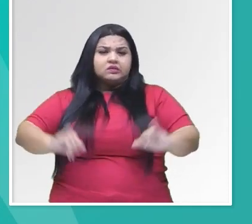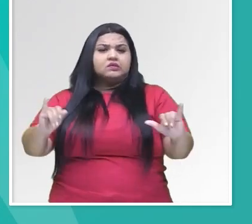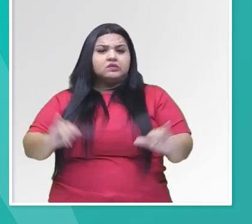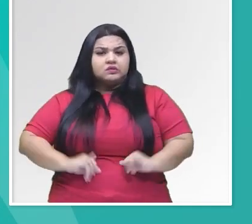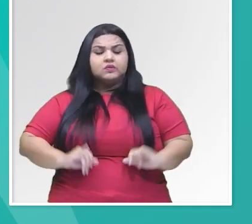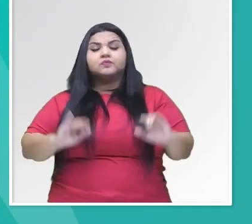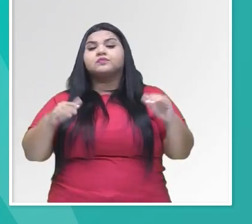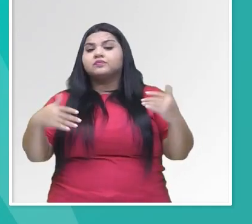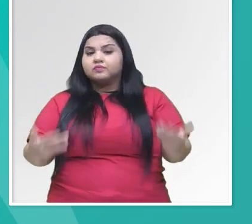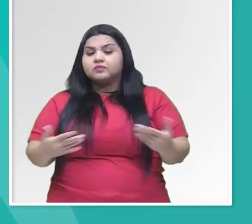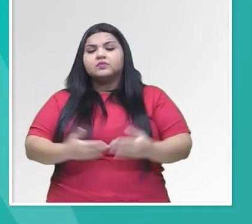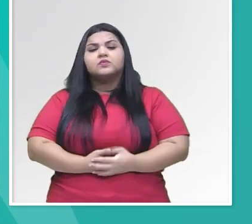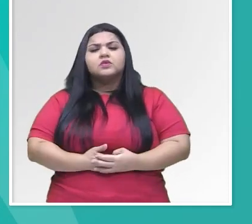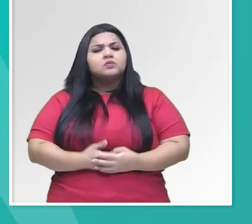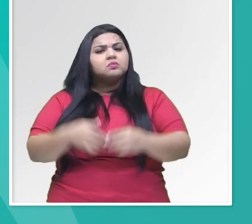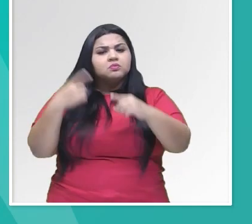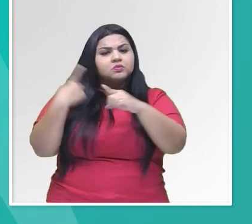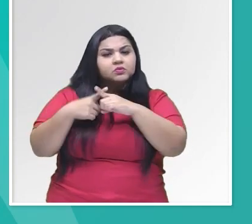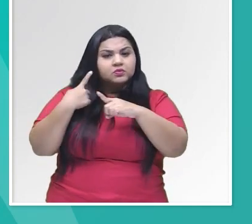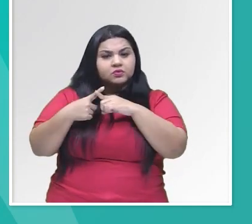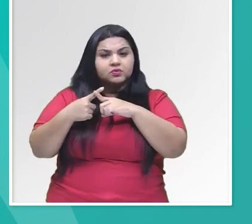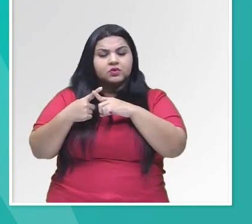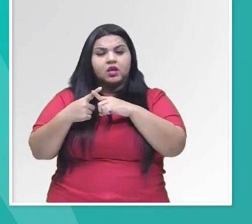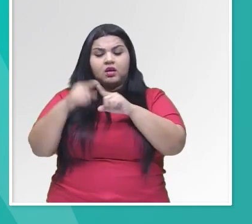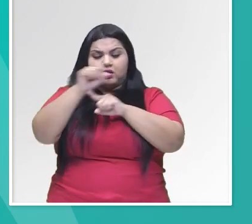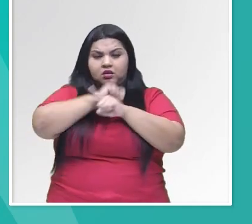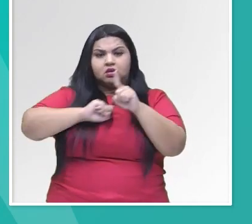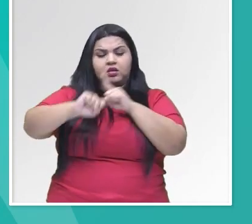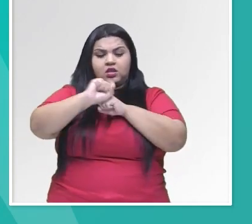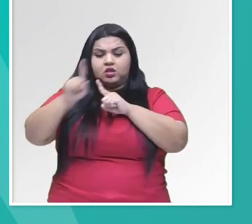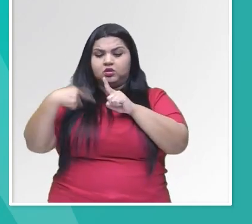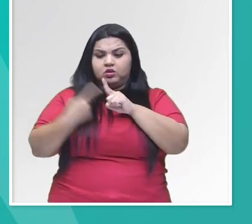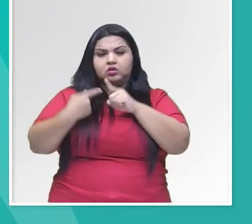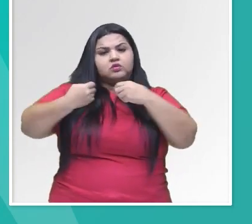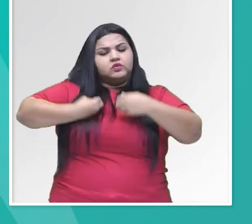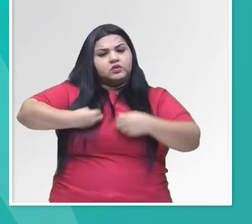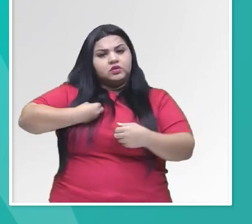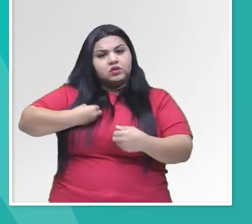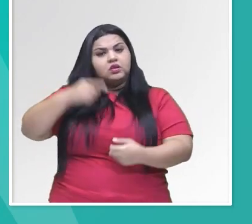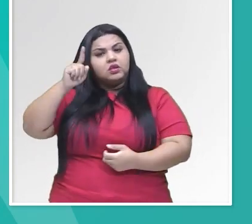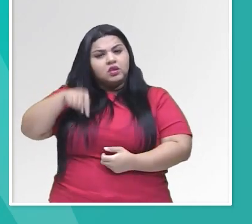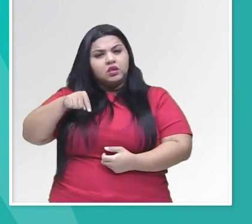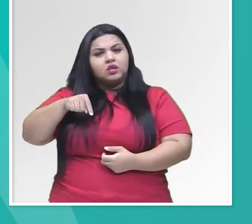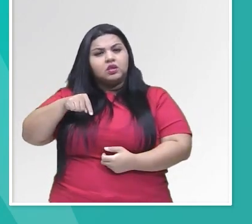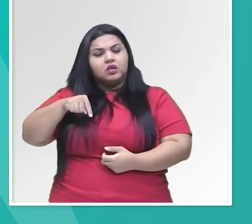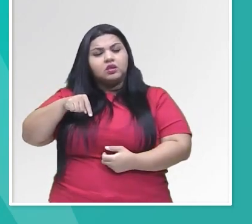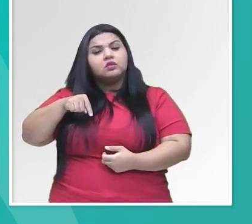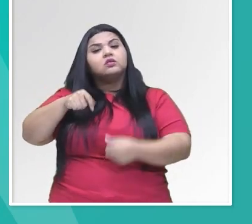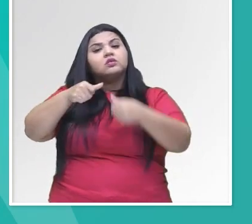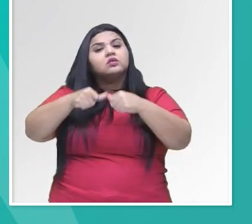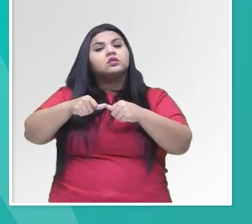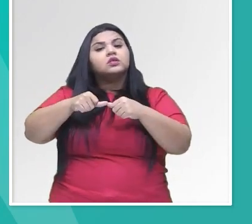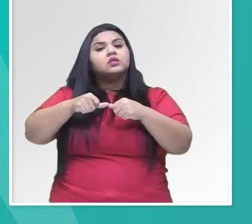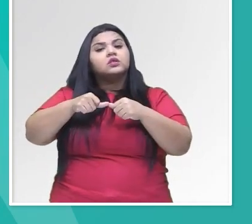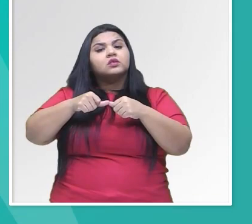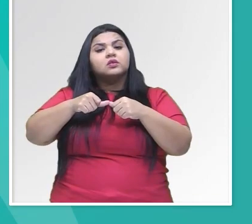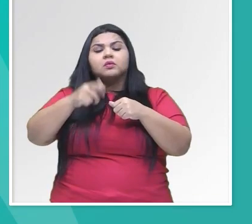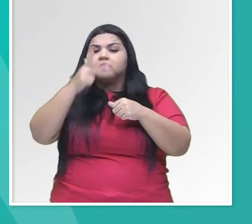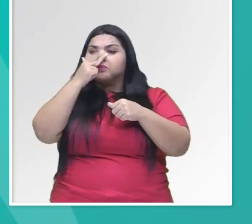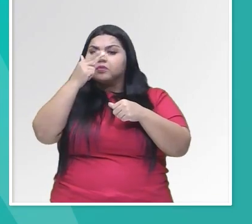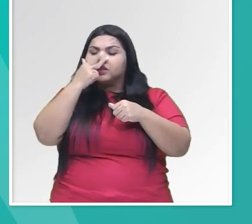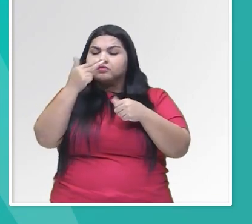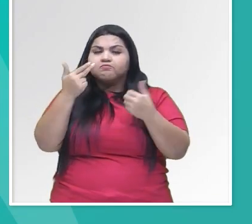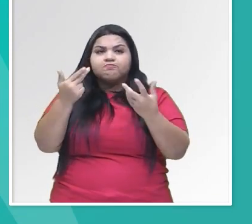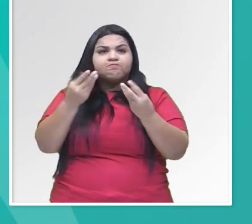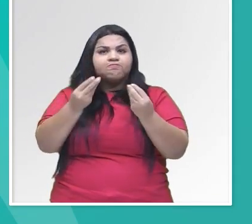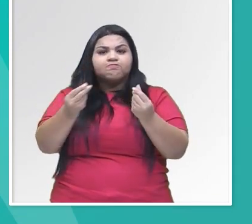vamos lá. Por que isso? A sociedade que nós vivemos, ela está sendo